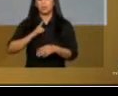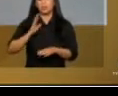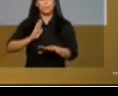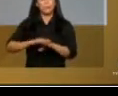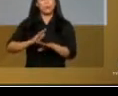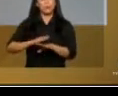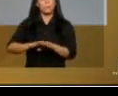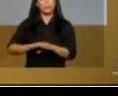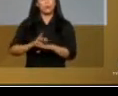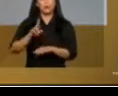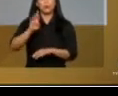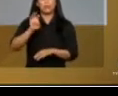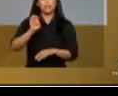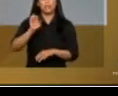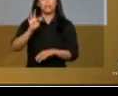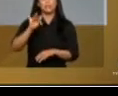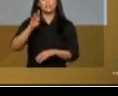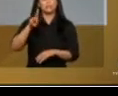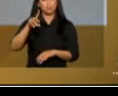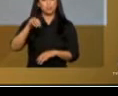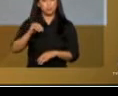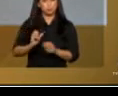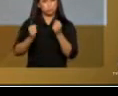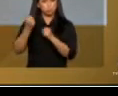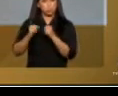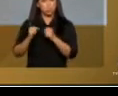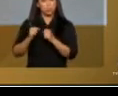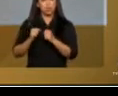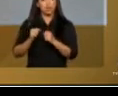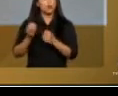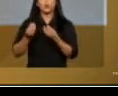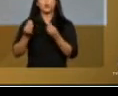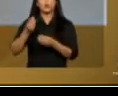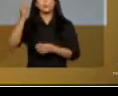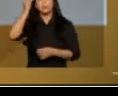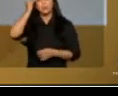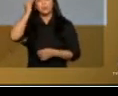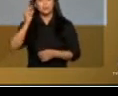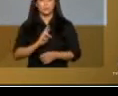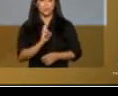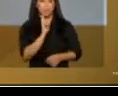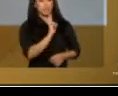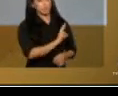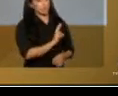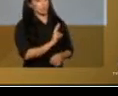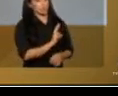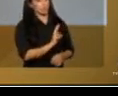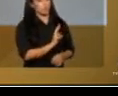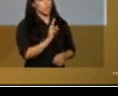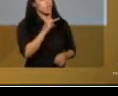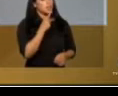de refino. Como enxerga essa questão? Diz o engenheiro, os que defendem a venda